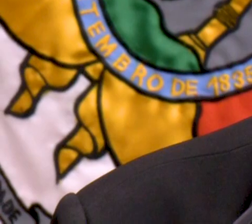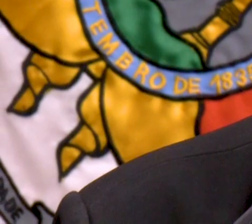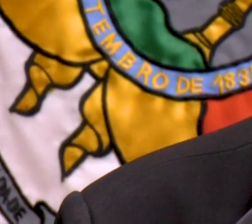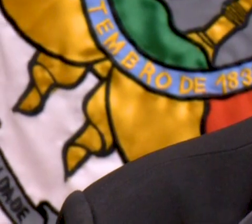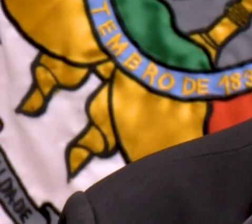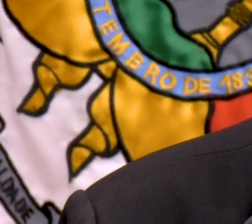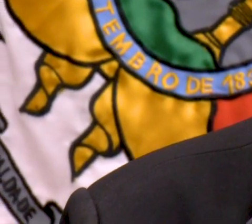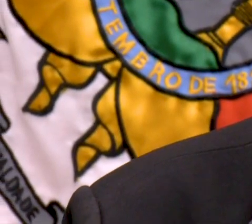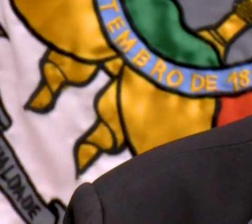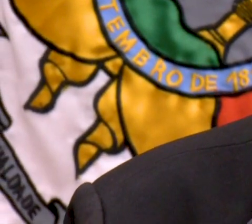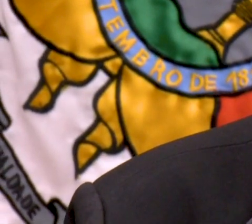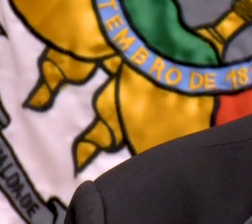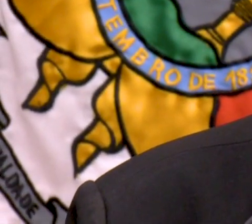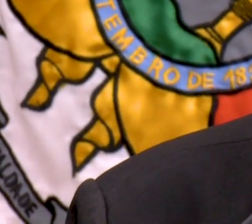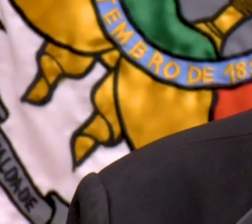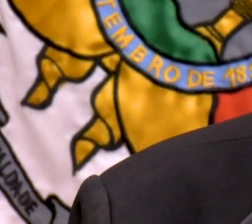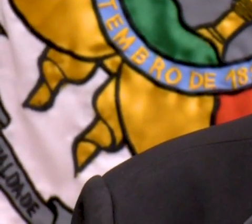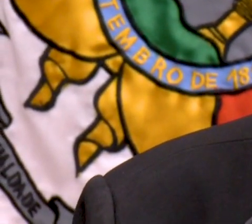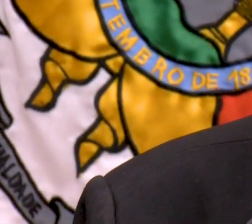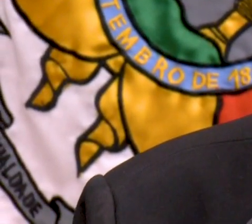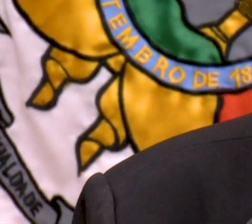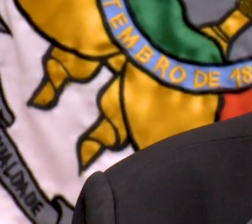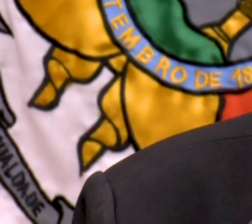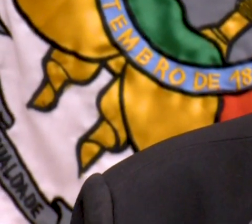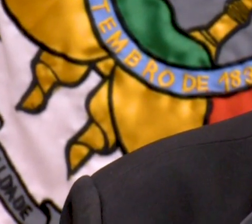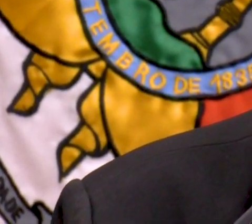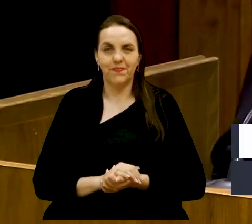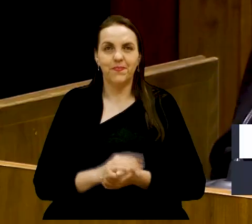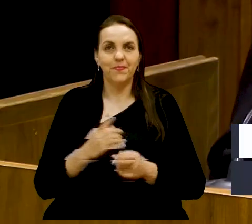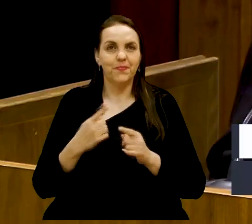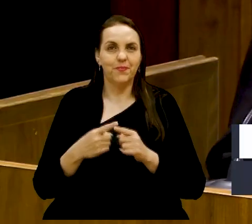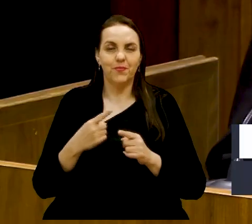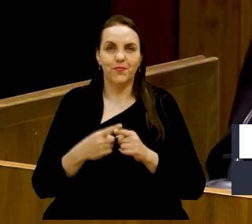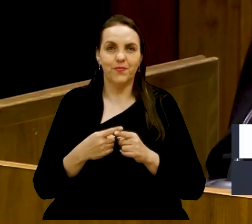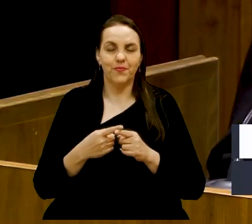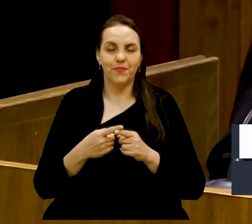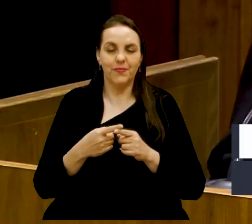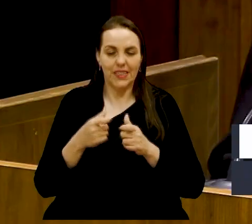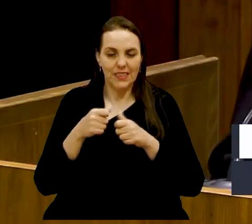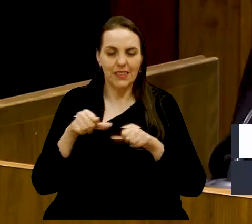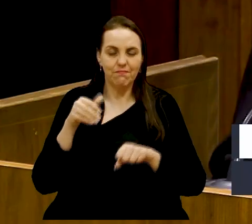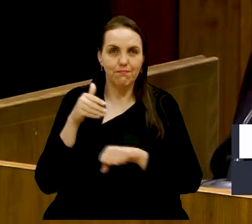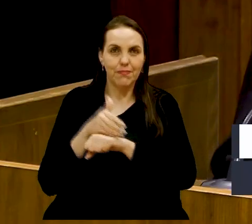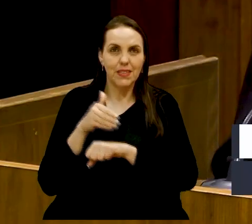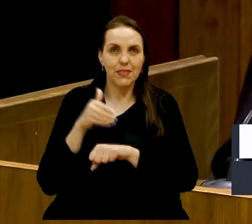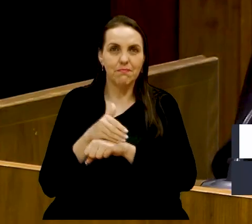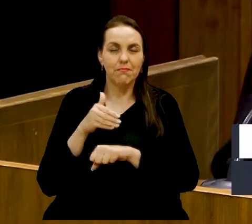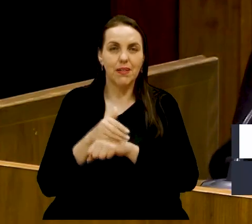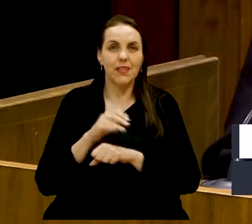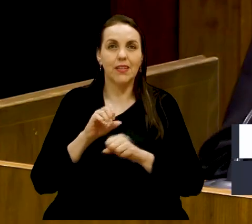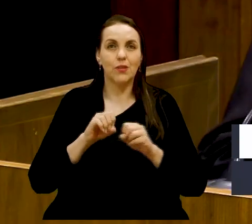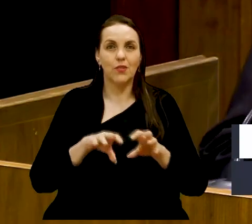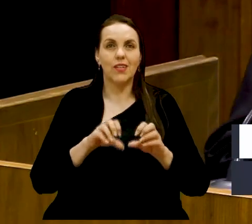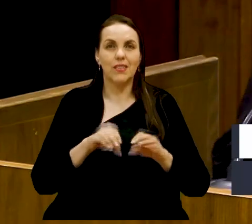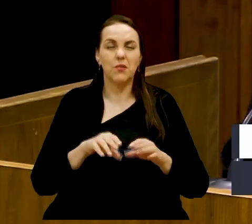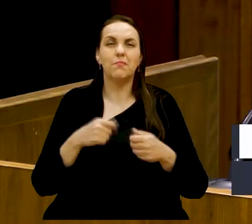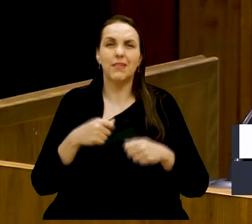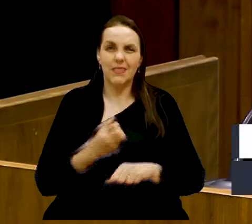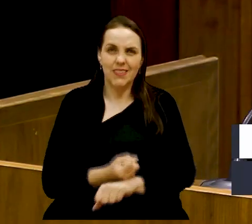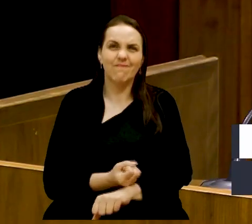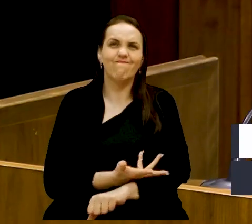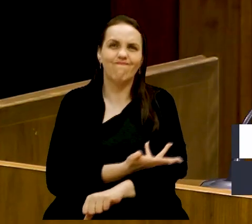Dia do Professor, que é comemorado no dia 15 de outubro. Para estar na educação tem que ter sentimento, tem que ter coração. E eu